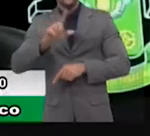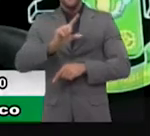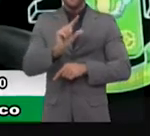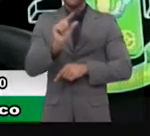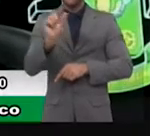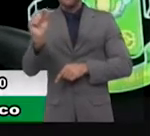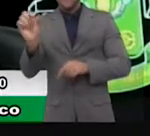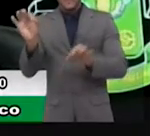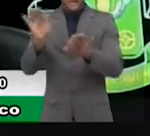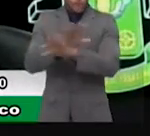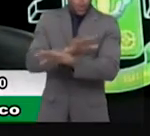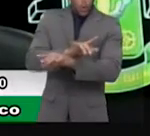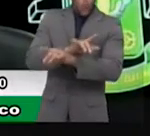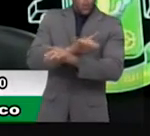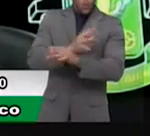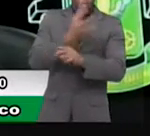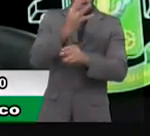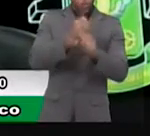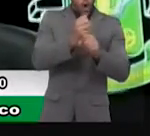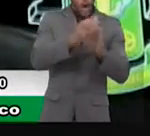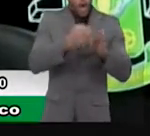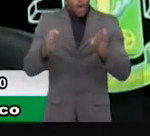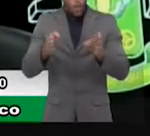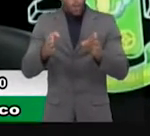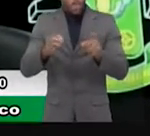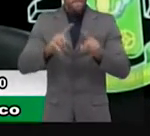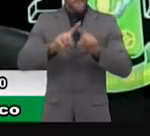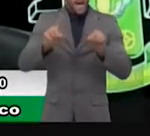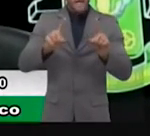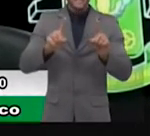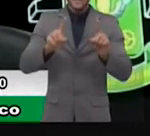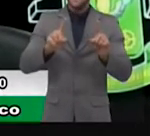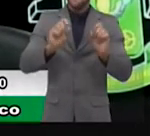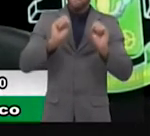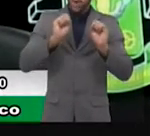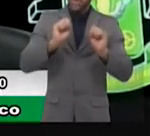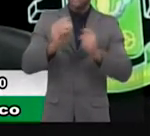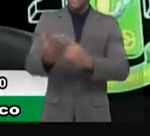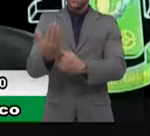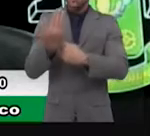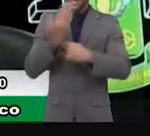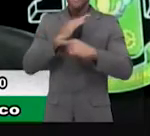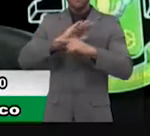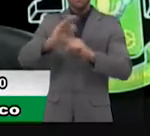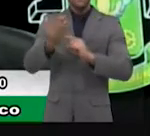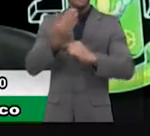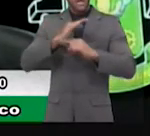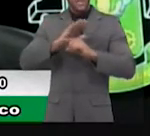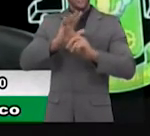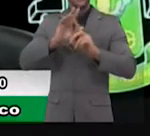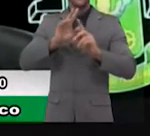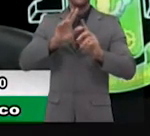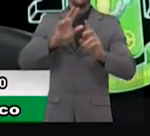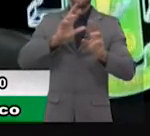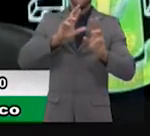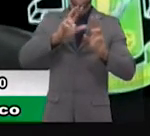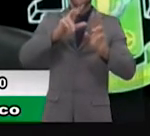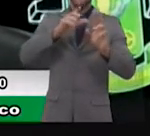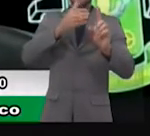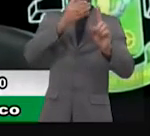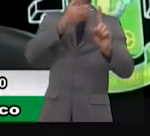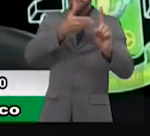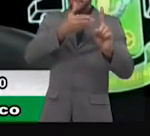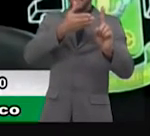vocês podem não estar aqui no mandato, mas podem contribuir muito para a nossa cidade. Então, em nome da vereadora Régia, quero deixar aqui o